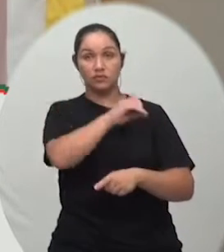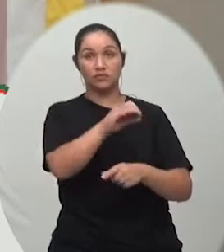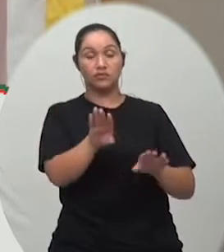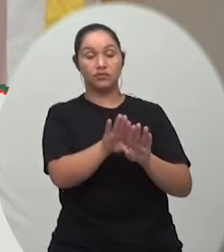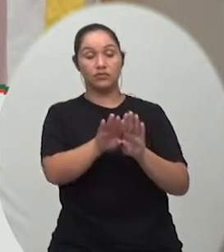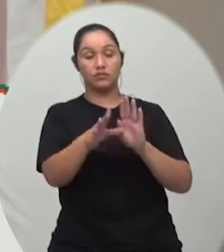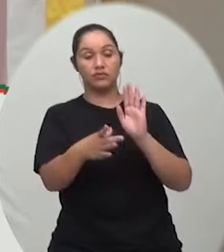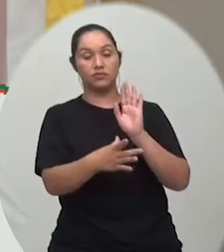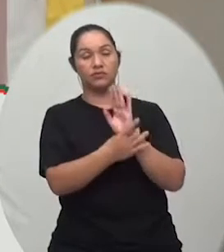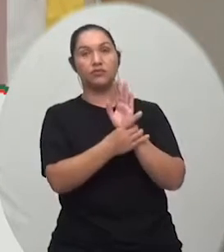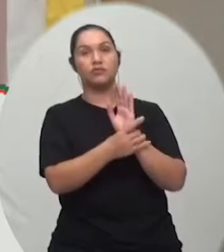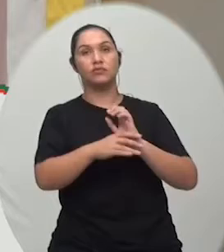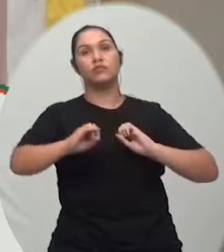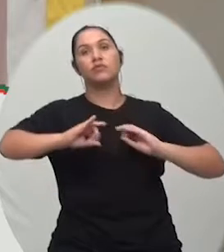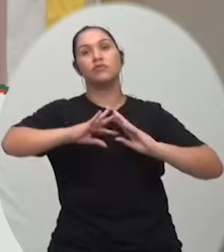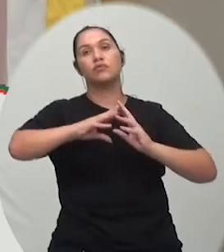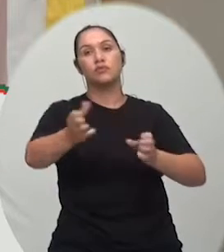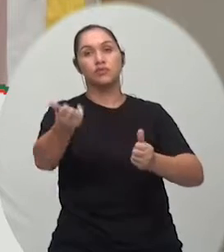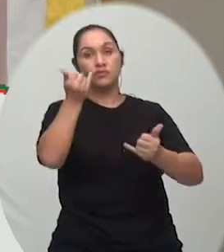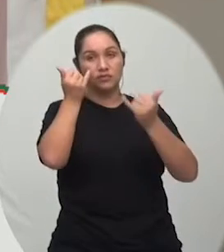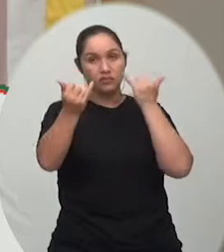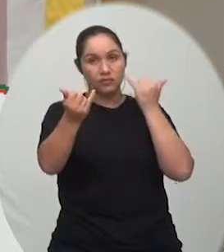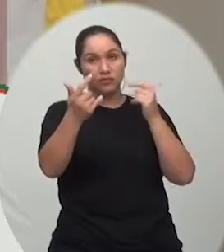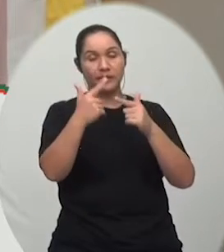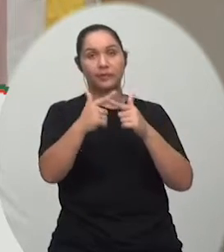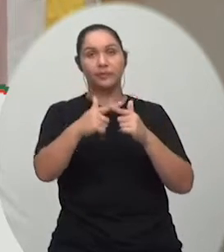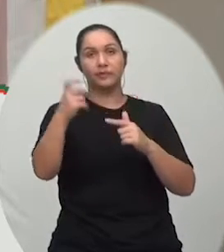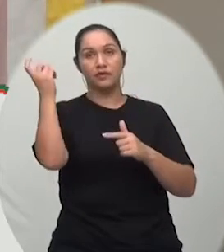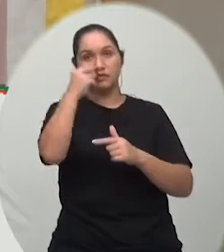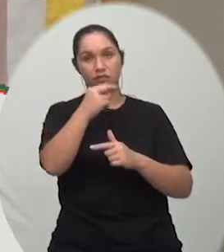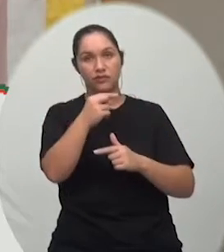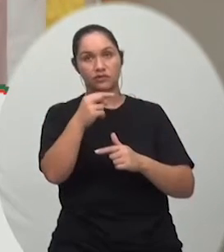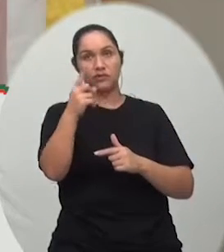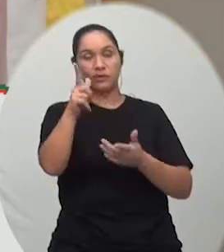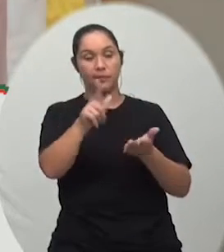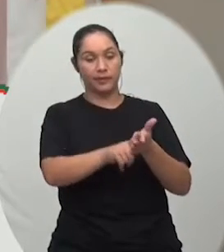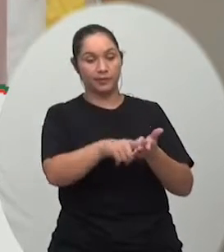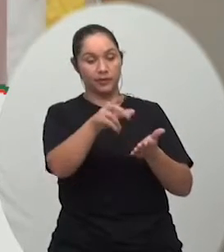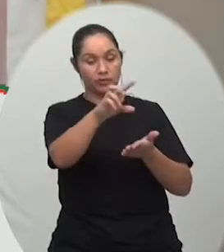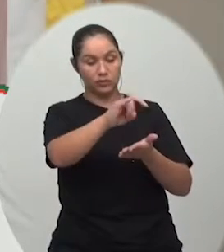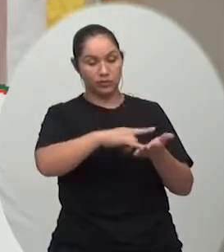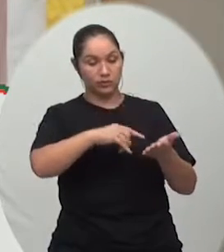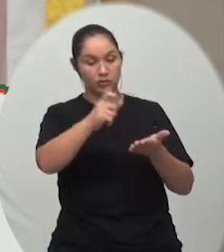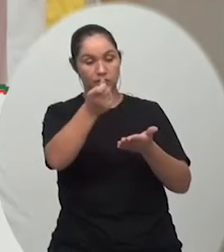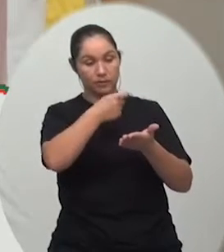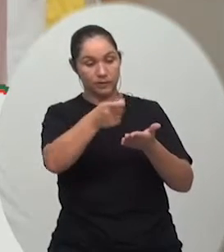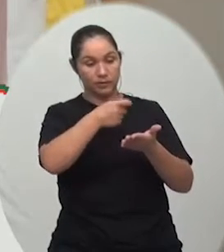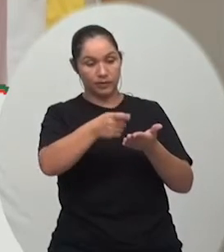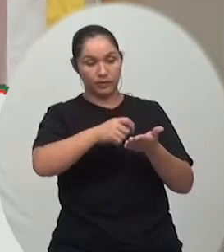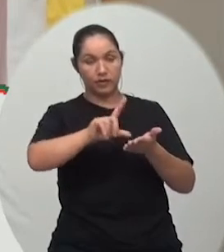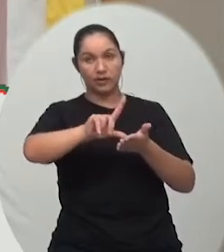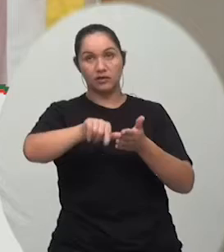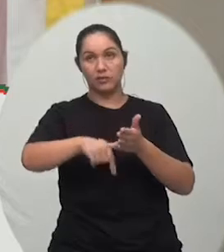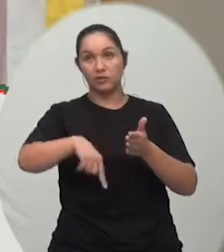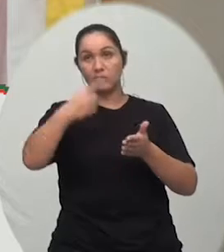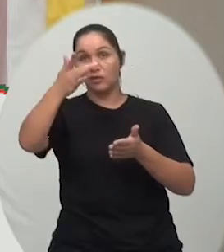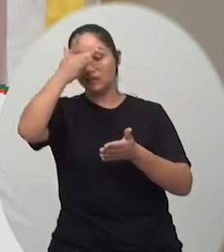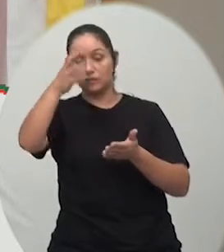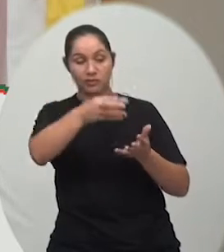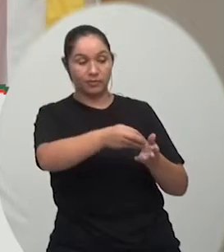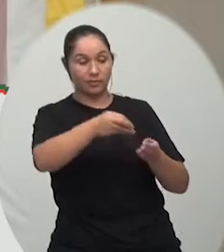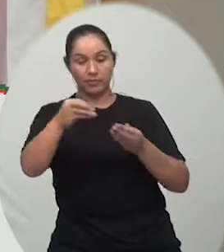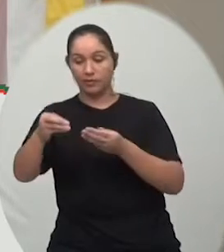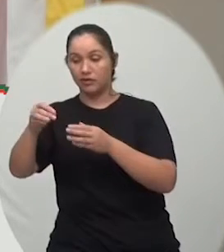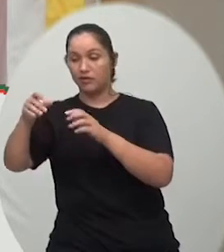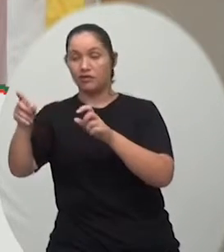informações que serão passadas. Porque quando você preenche um papel e depois uma outra pessoa vai ter que fazer, digitar aquilo que está escrito, pode, de